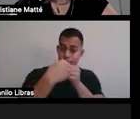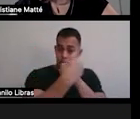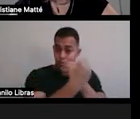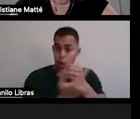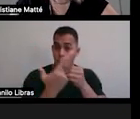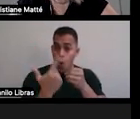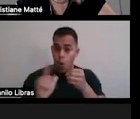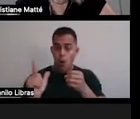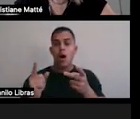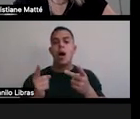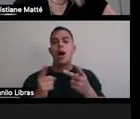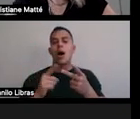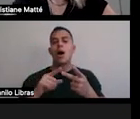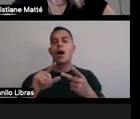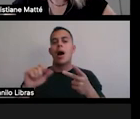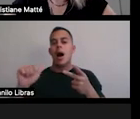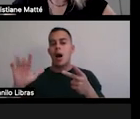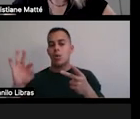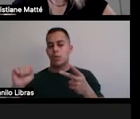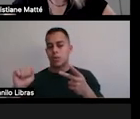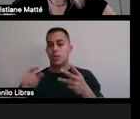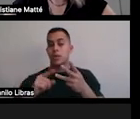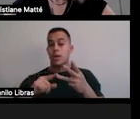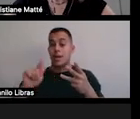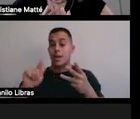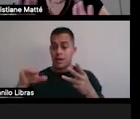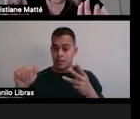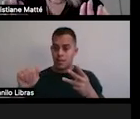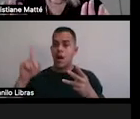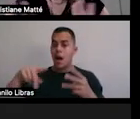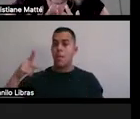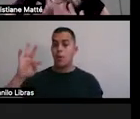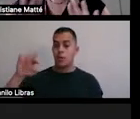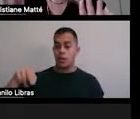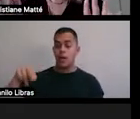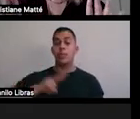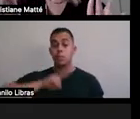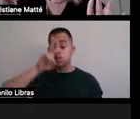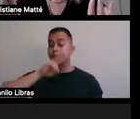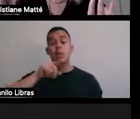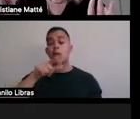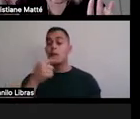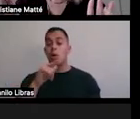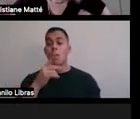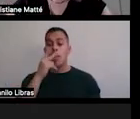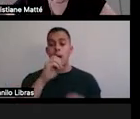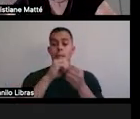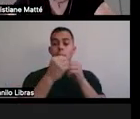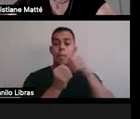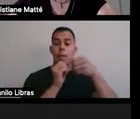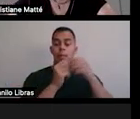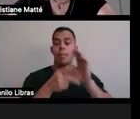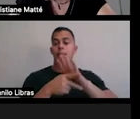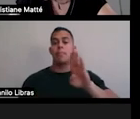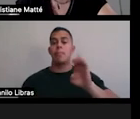uma gama-secretase, que é o processo normal de clivagem dessa proteína, a gente, em princípio, não tem agregação do peptídeo beta-amiloide, que